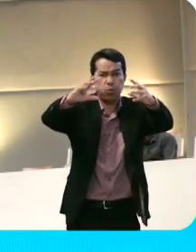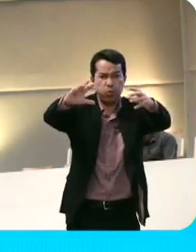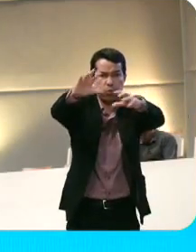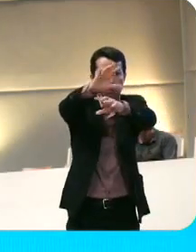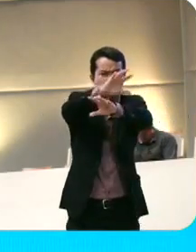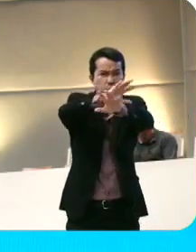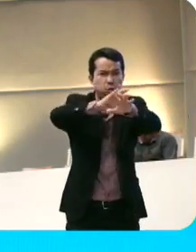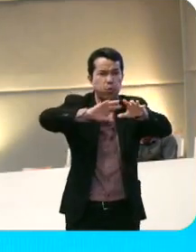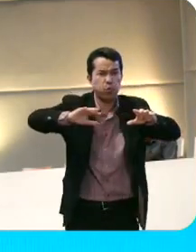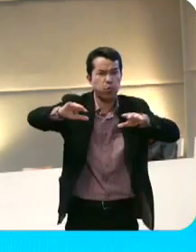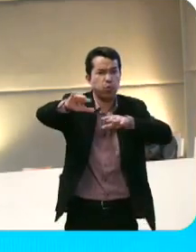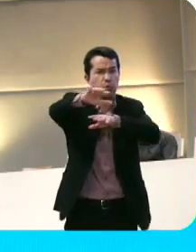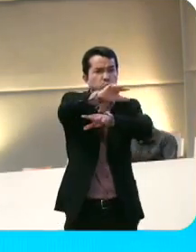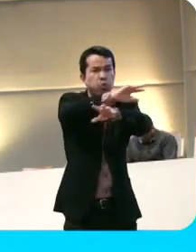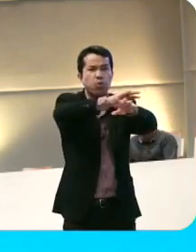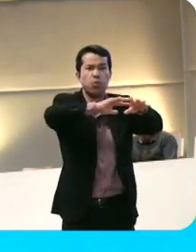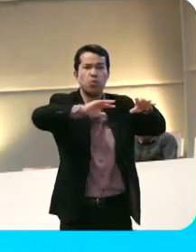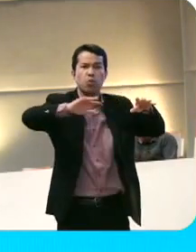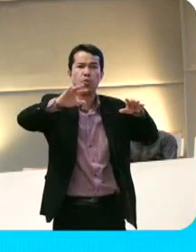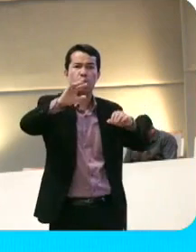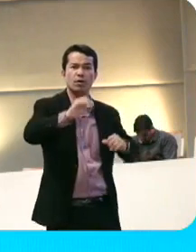Quando colocamos Deus no centro,